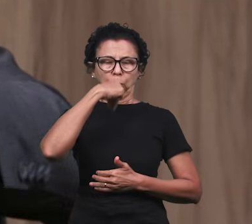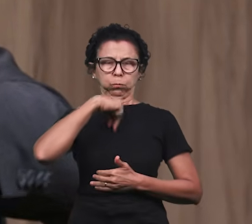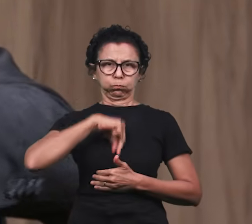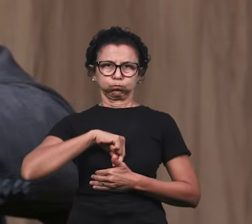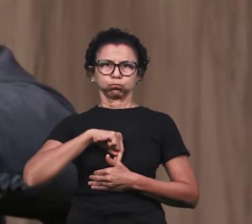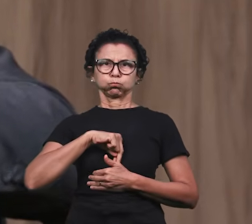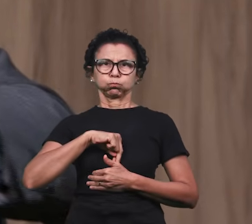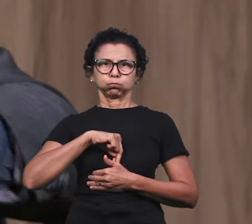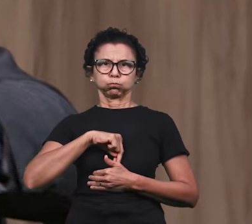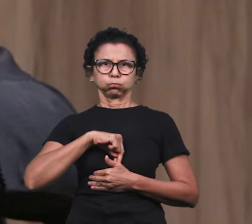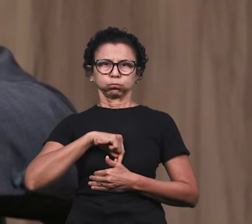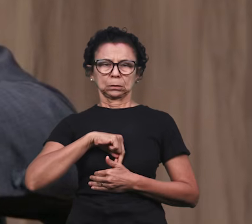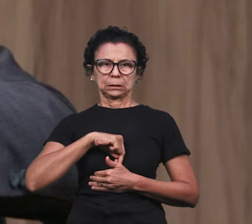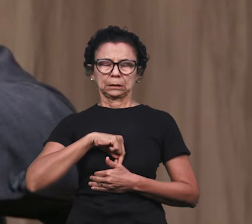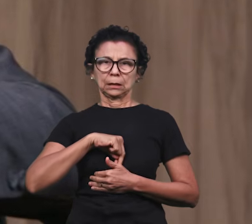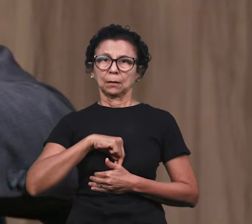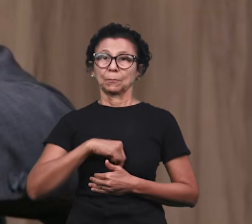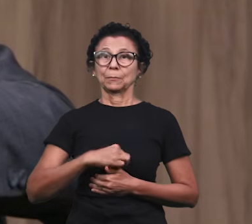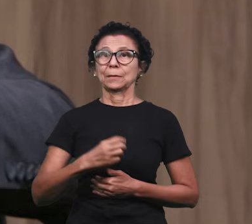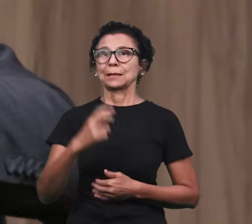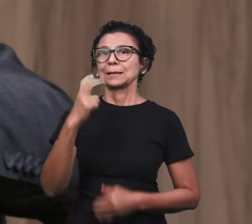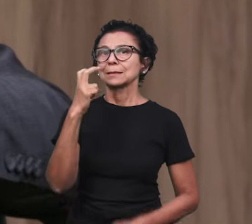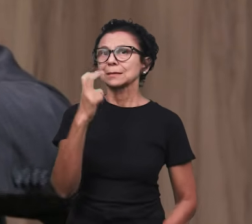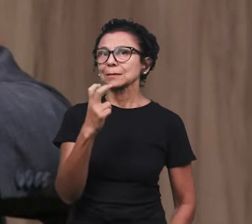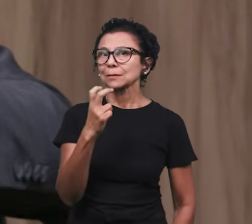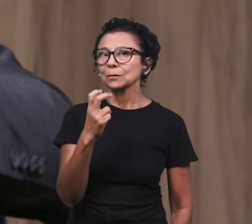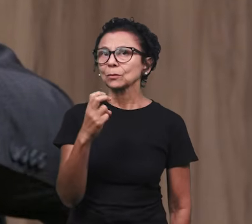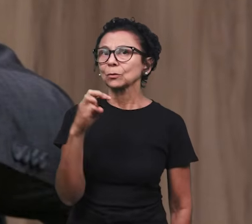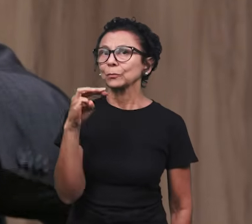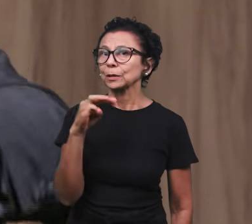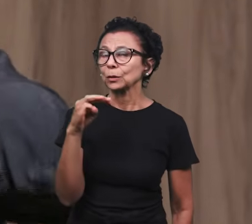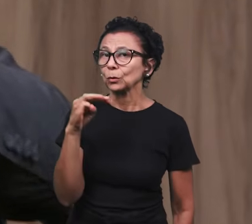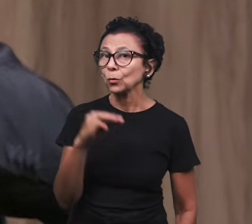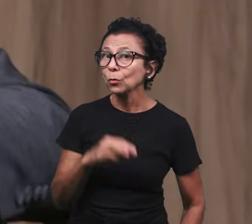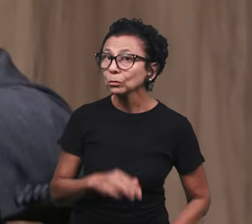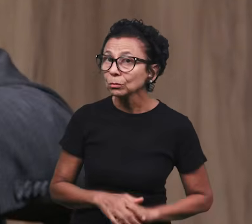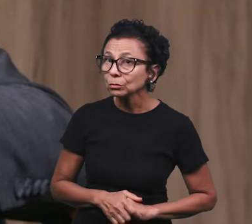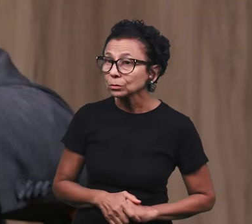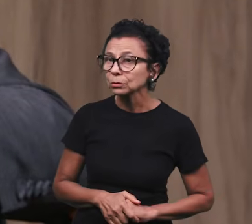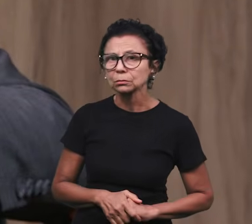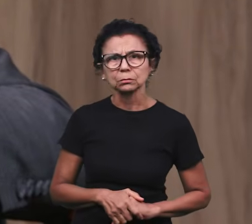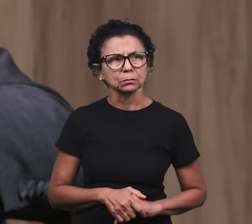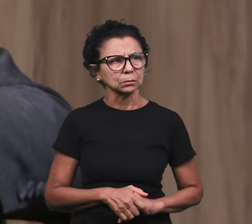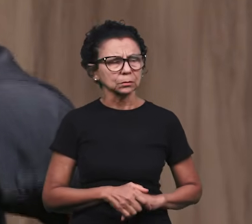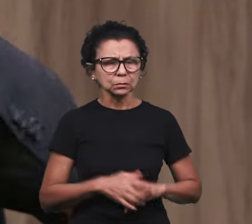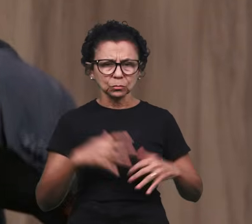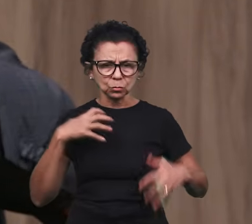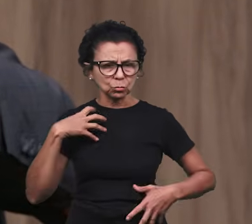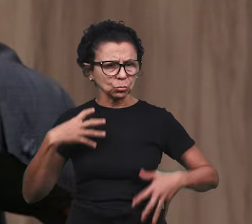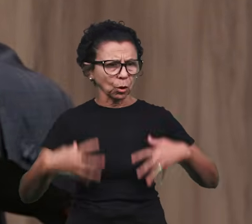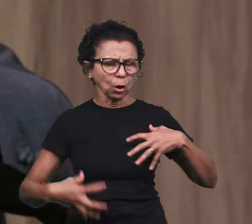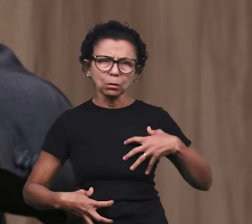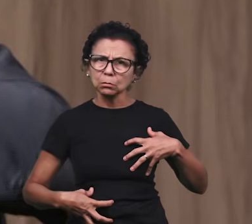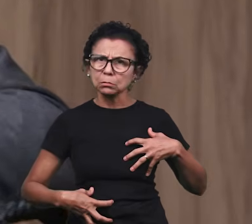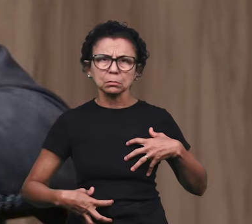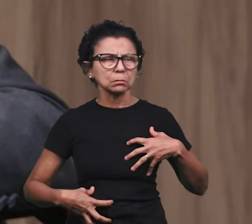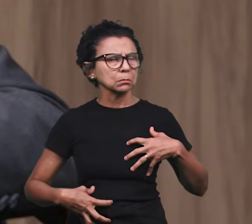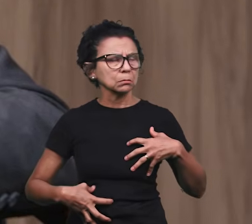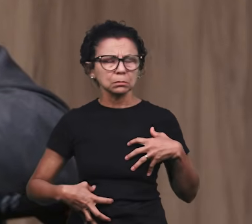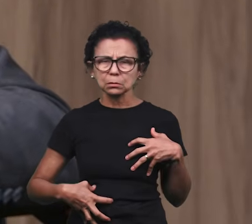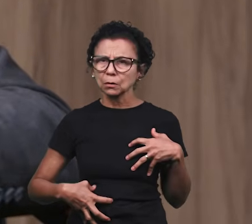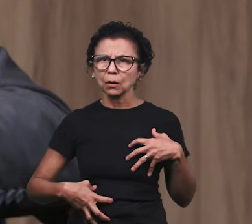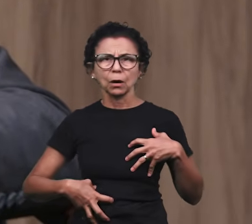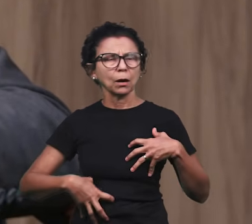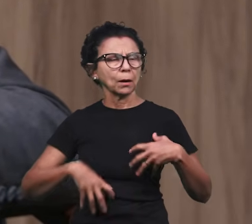Uma parada de 5 minutos não é tão simples assim. É uma parada em que o paciente tem comprometimento. É por isso que nós iniciamos falando que